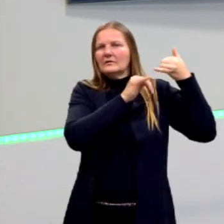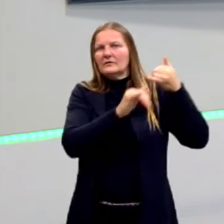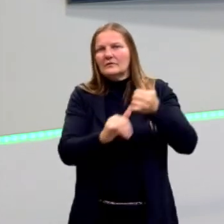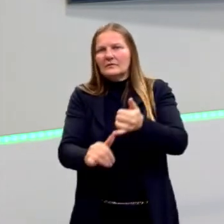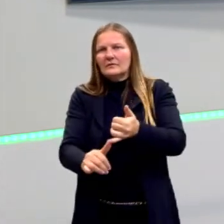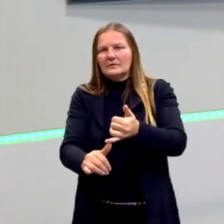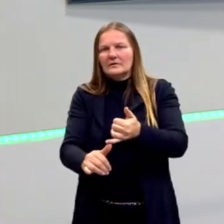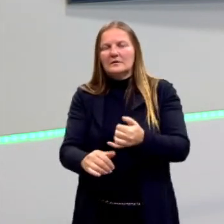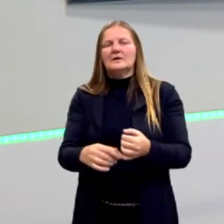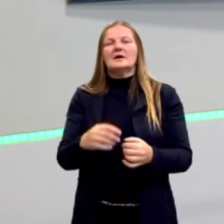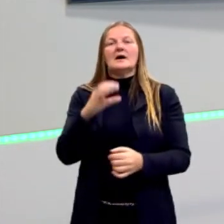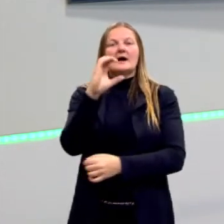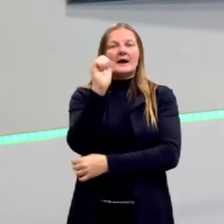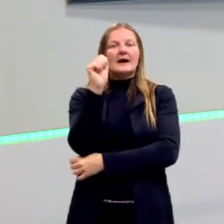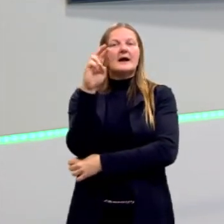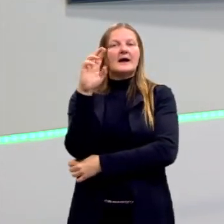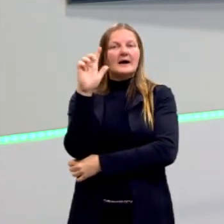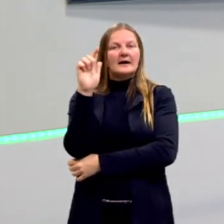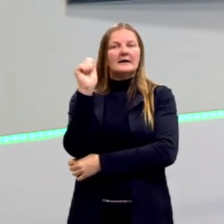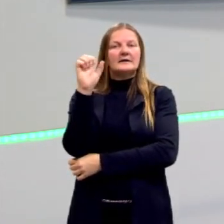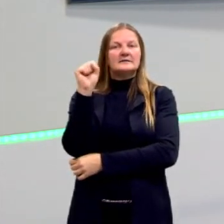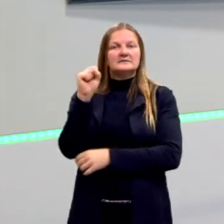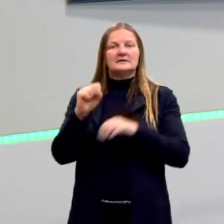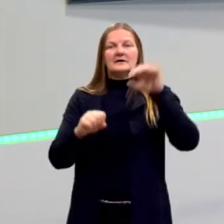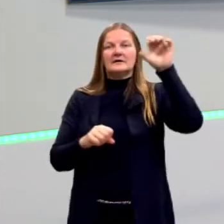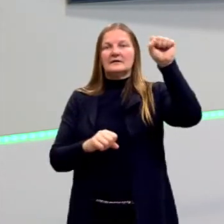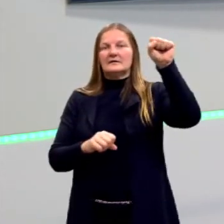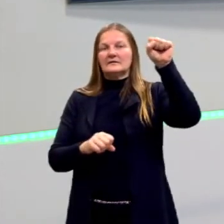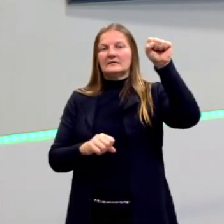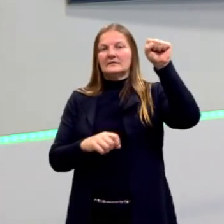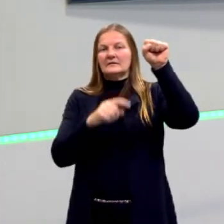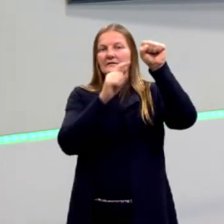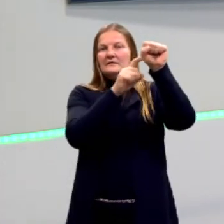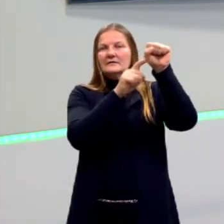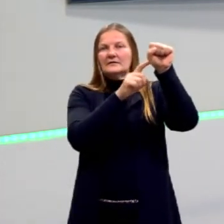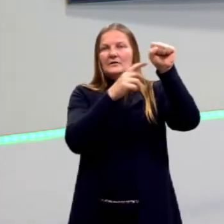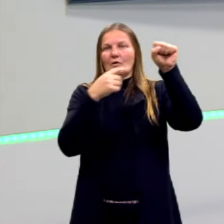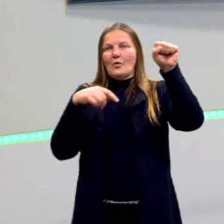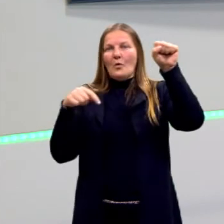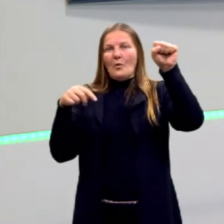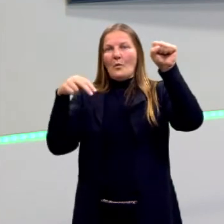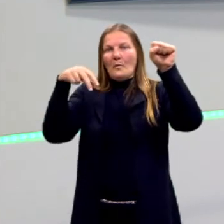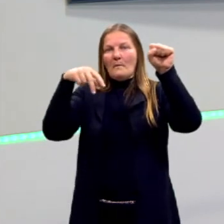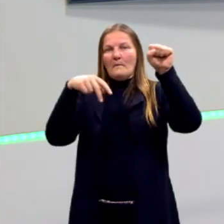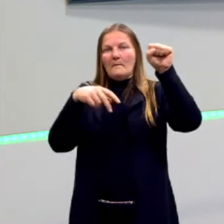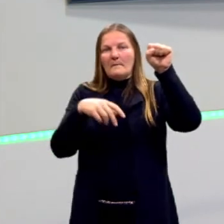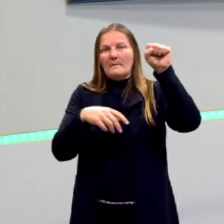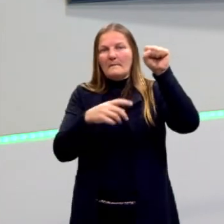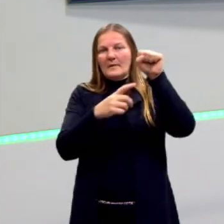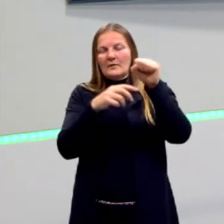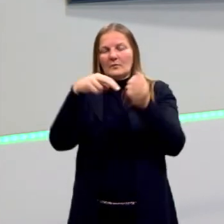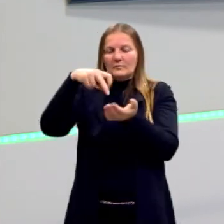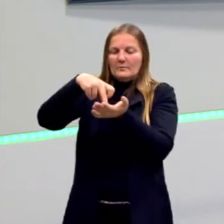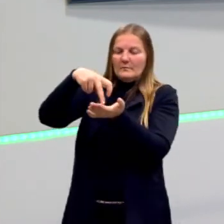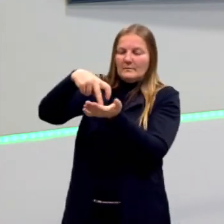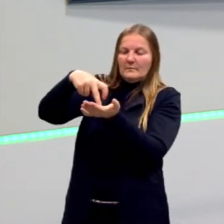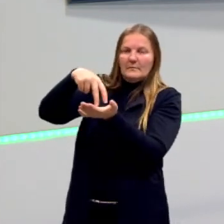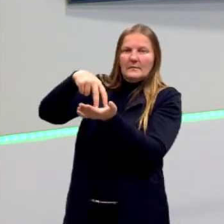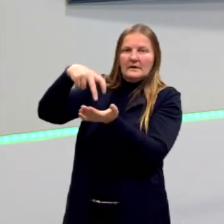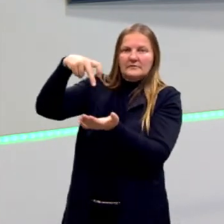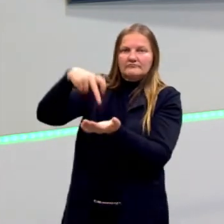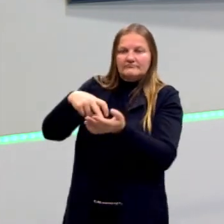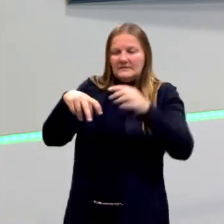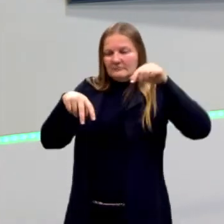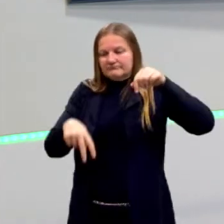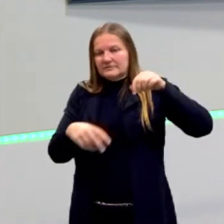então ao momento que eu encostei na cerca elétrica né e eu estou no chão pisando a terra eu vou levar um choque